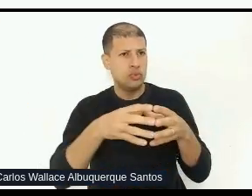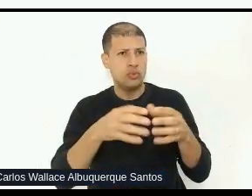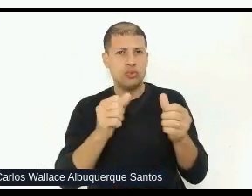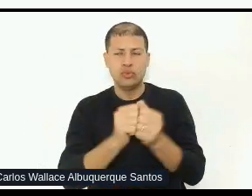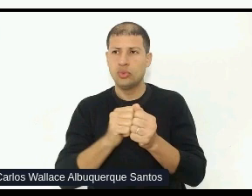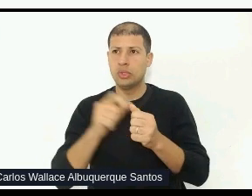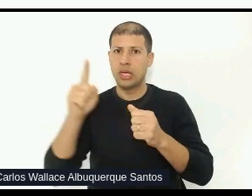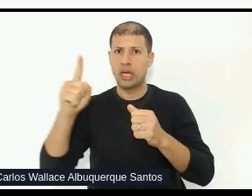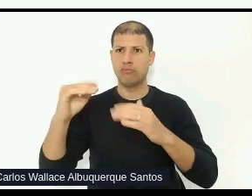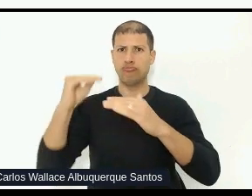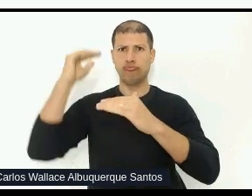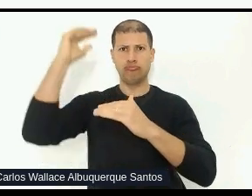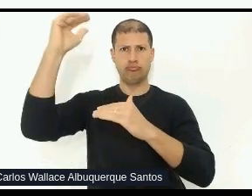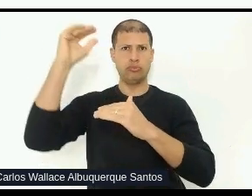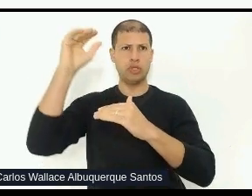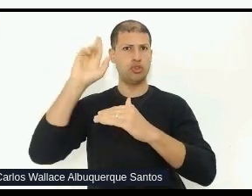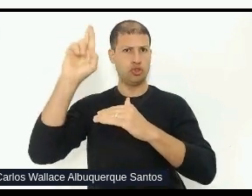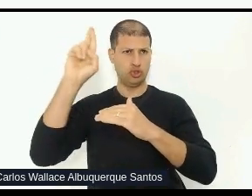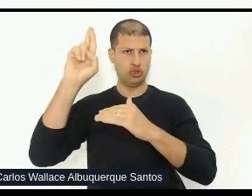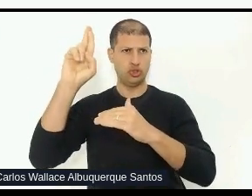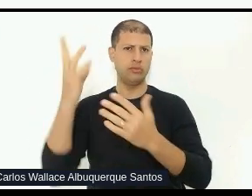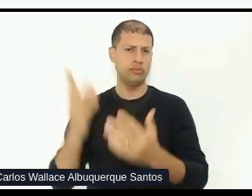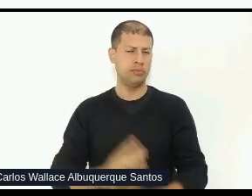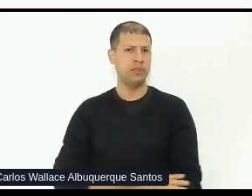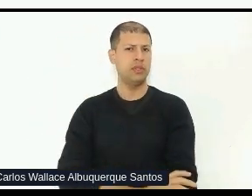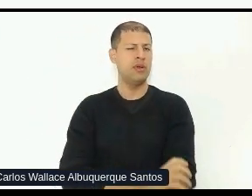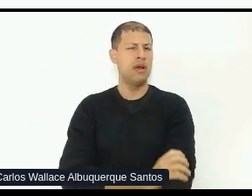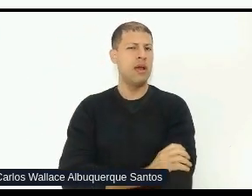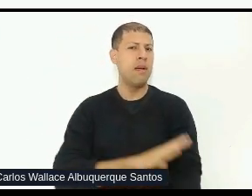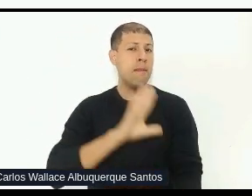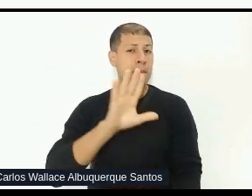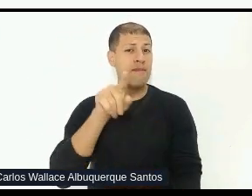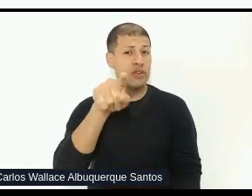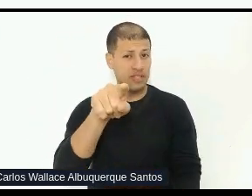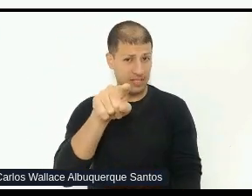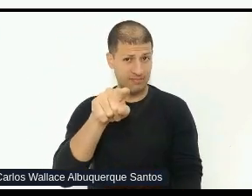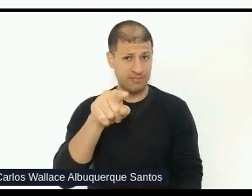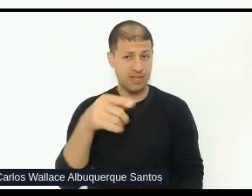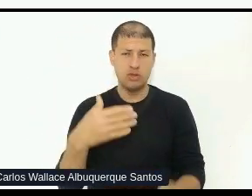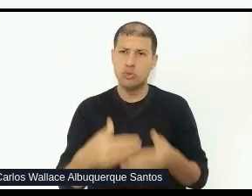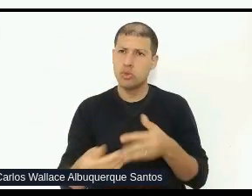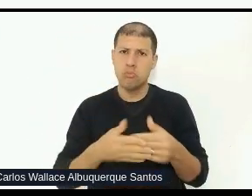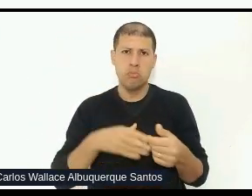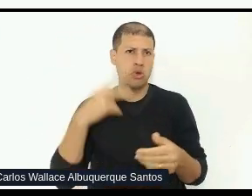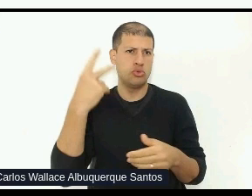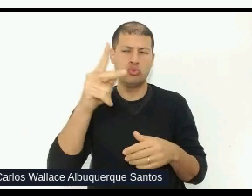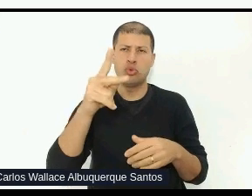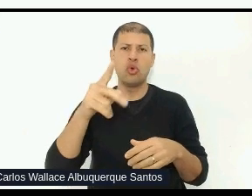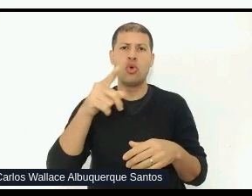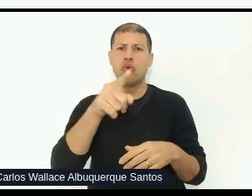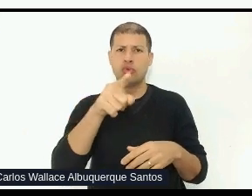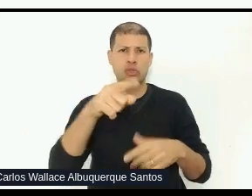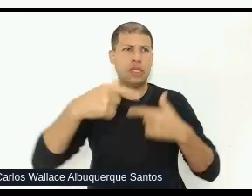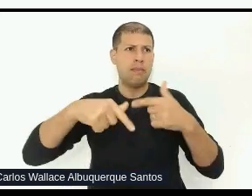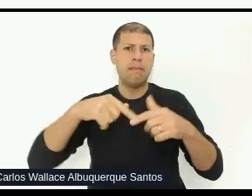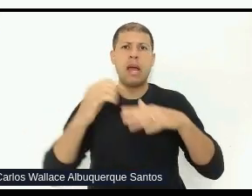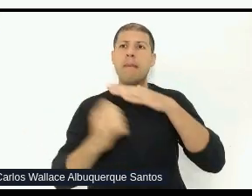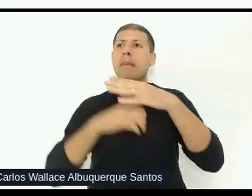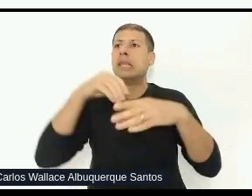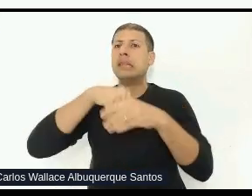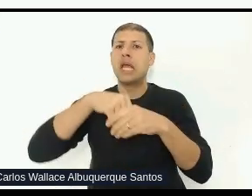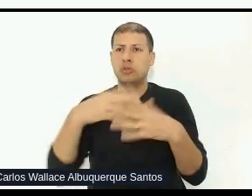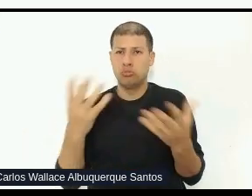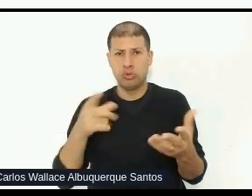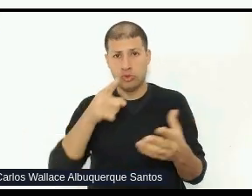altas posições da sua organização, mas você, e aí não importa, né, qual a posição na organização que você ocupa, né? Você é parte